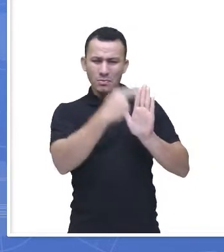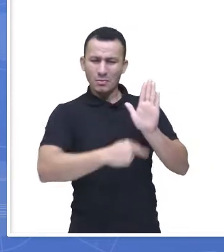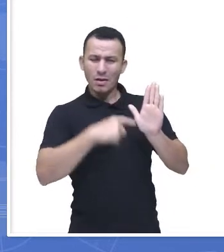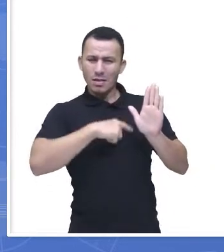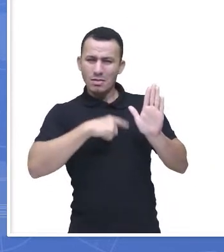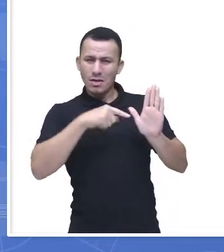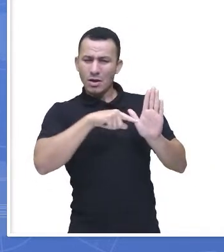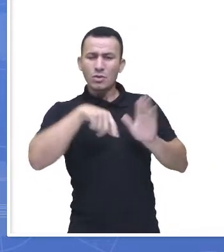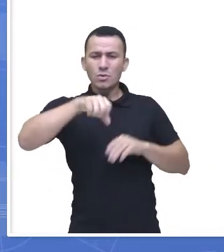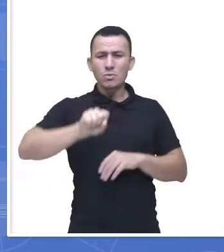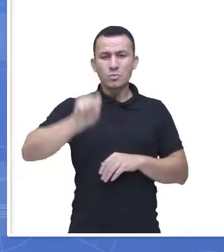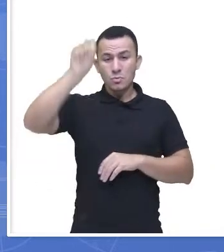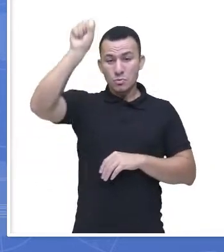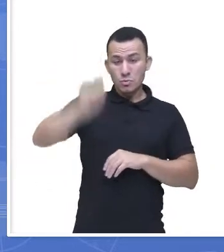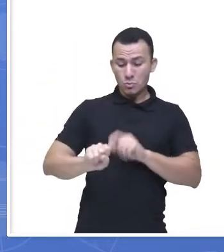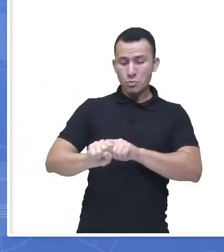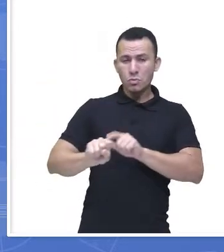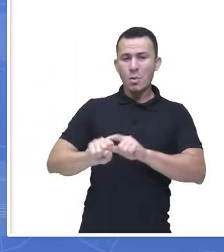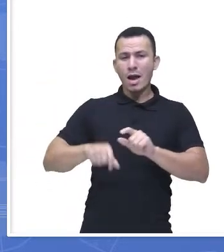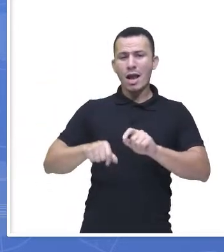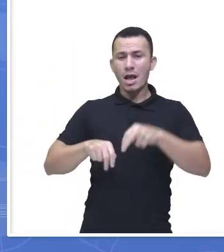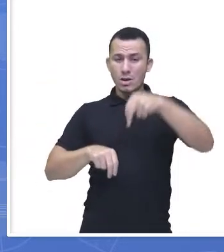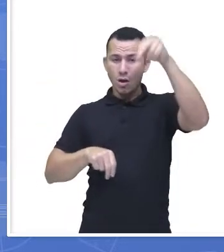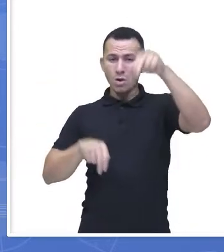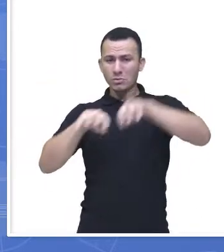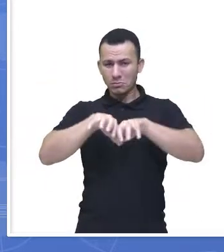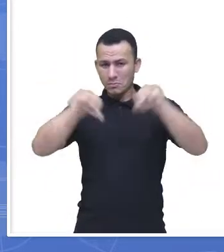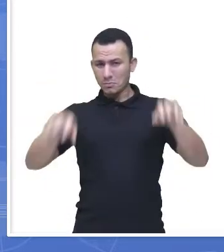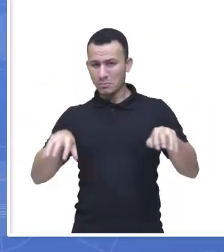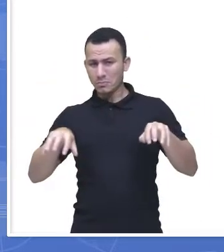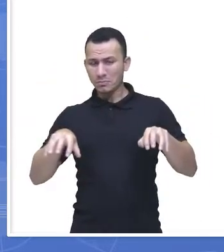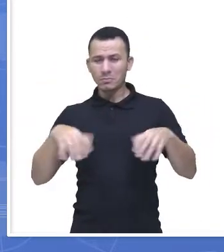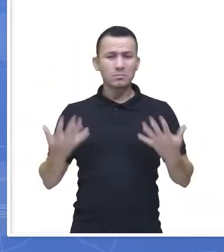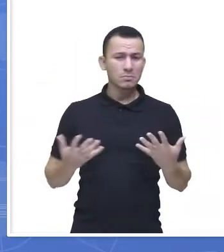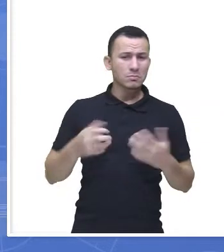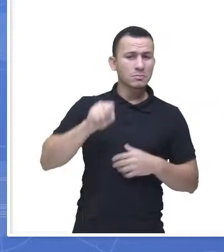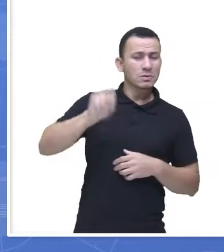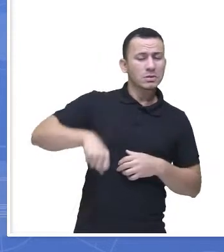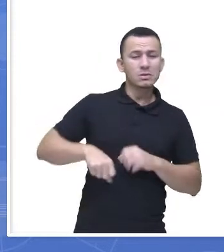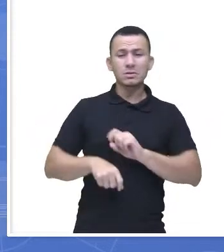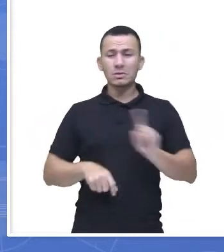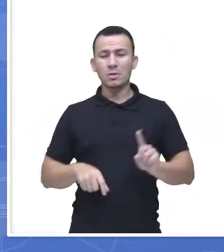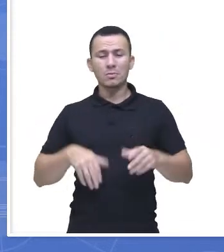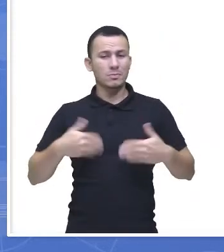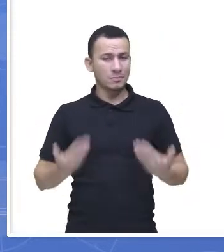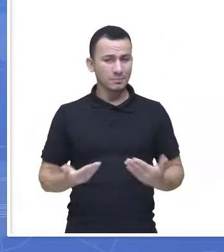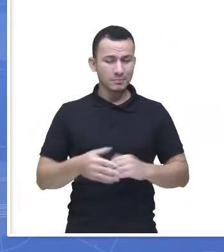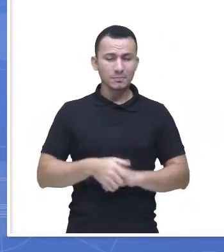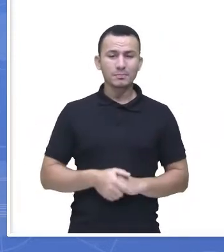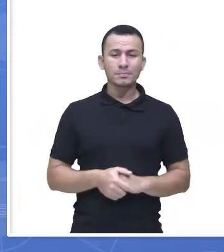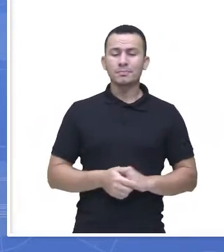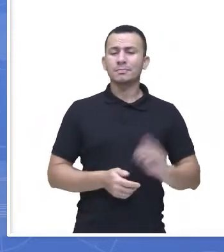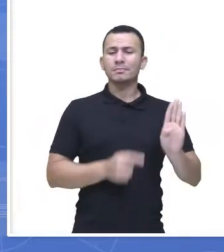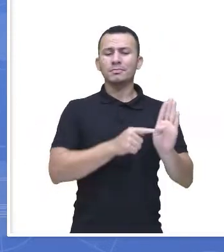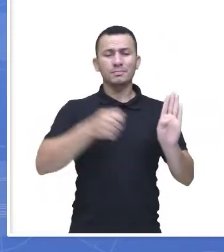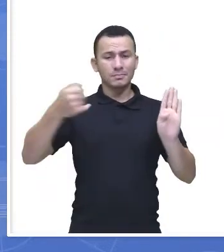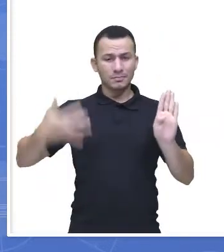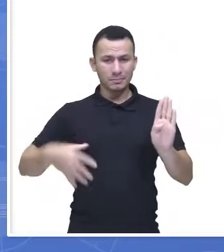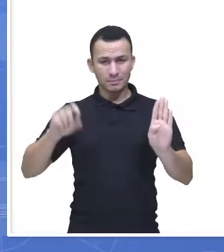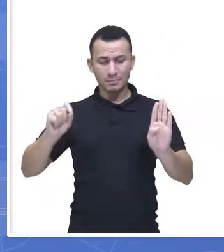do Sul era se separar do Norte? Será que sim ou será que não? Vamos ver daqui a pouco, mais a fundo. Letra B fala o seguinte para a